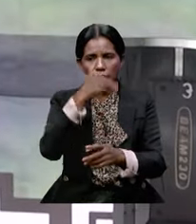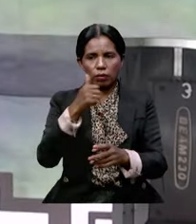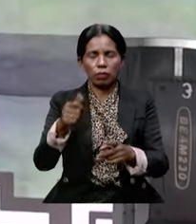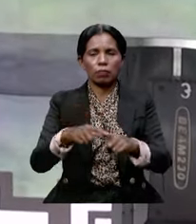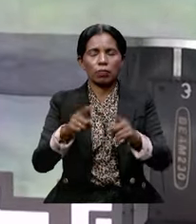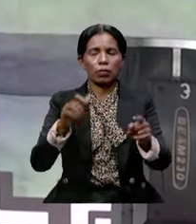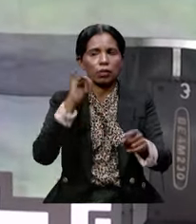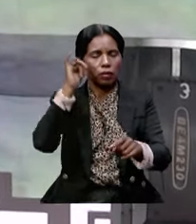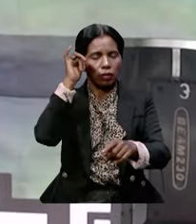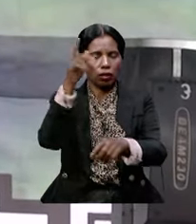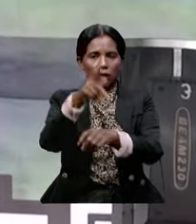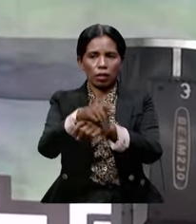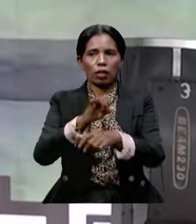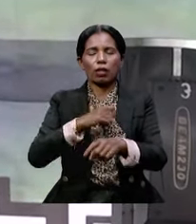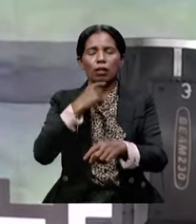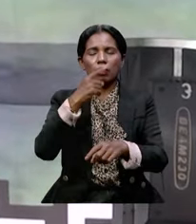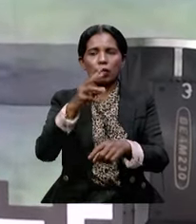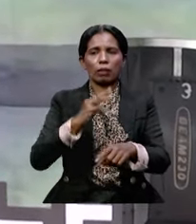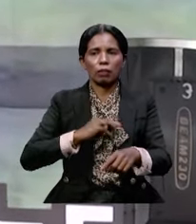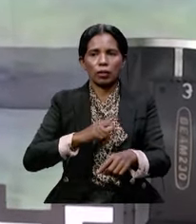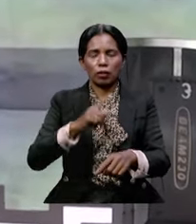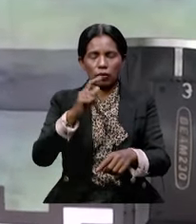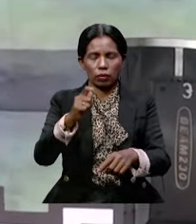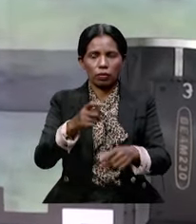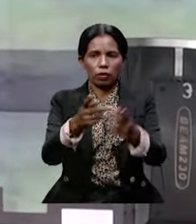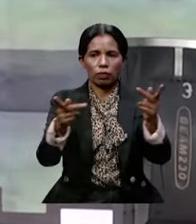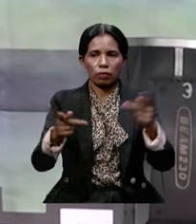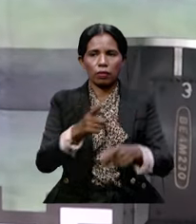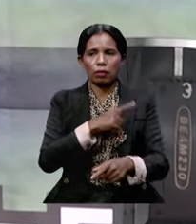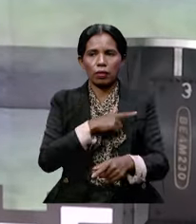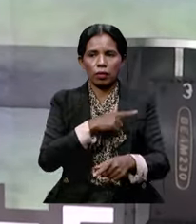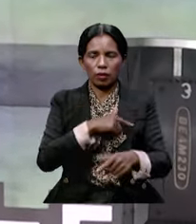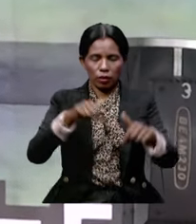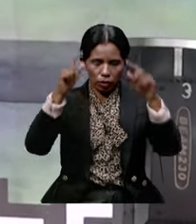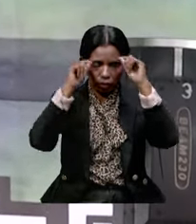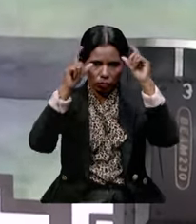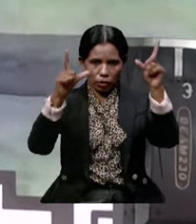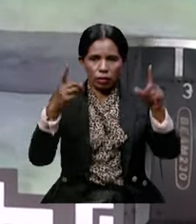Horikala Moteviona, Manatuto, campeão, Barteng e Timor, nem vai estar.